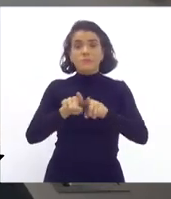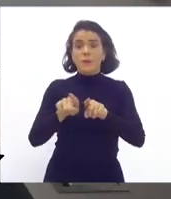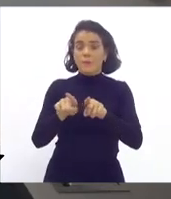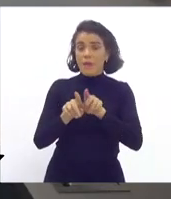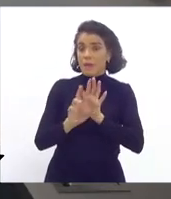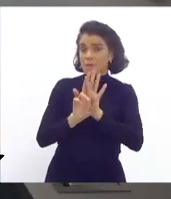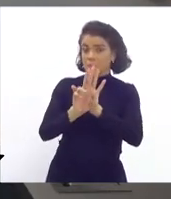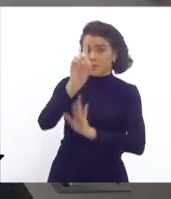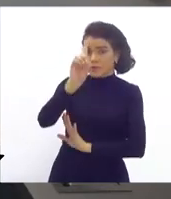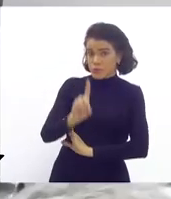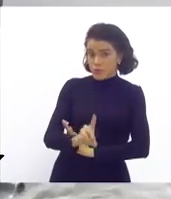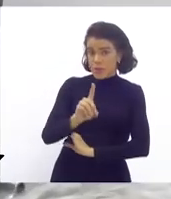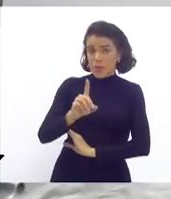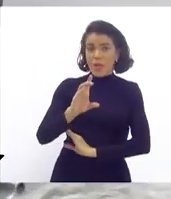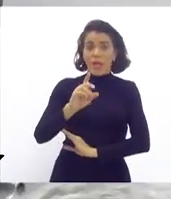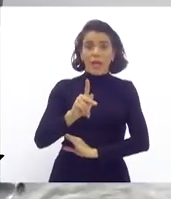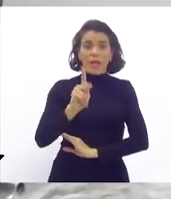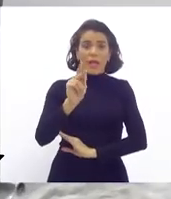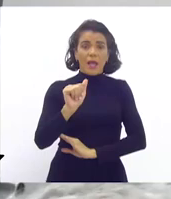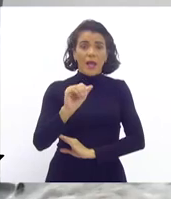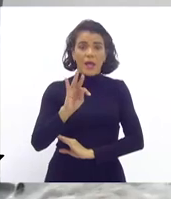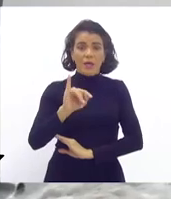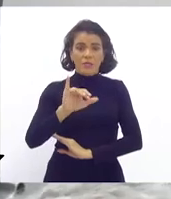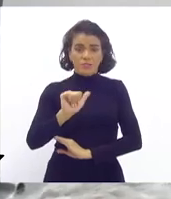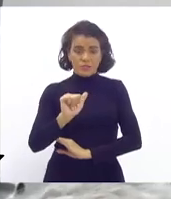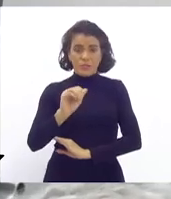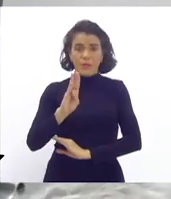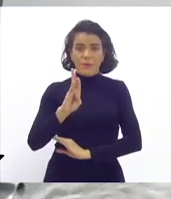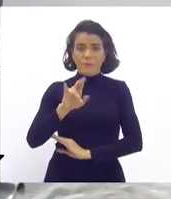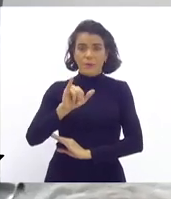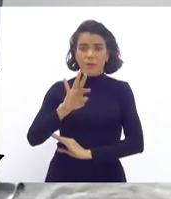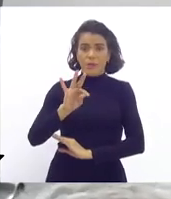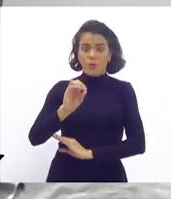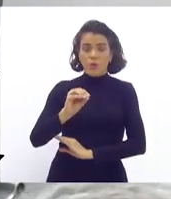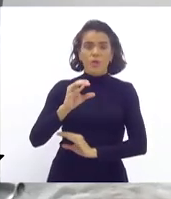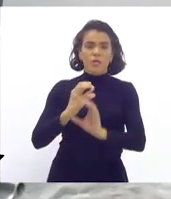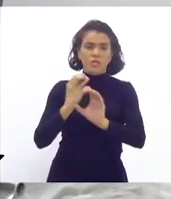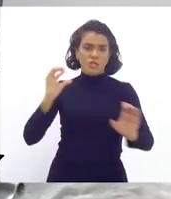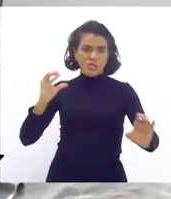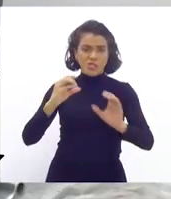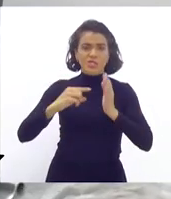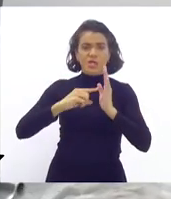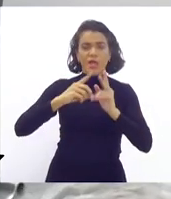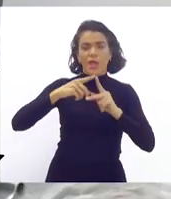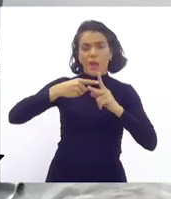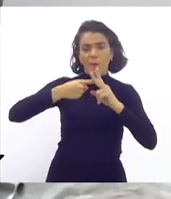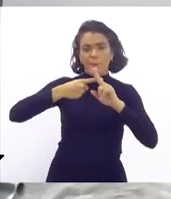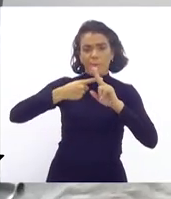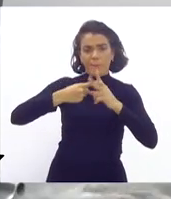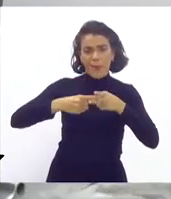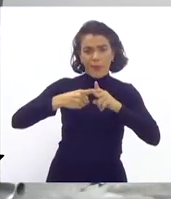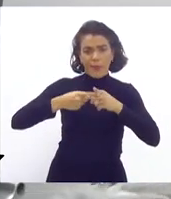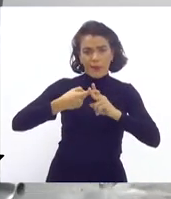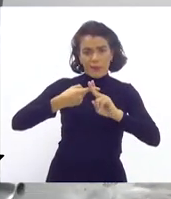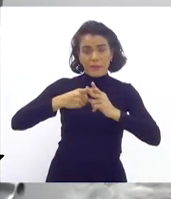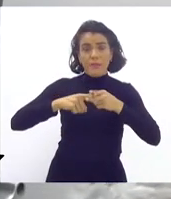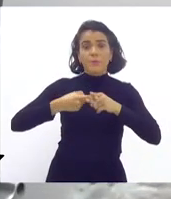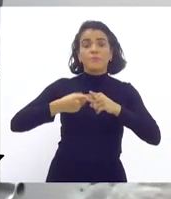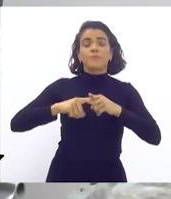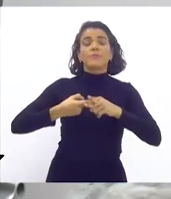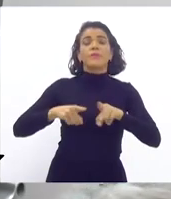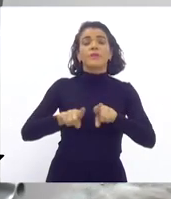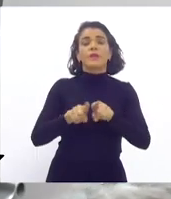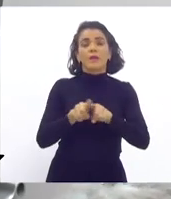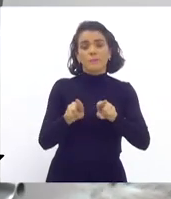diretora Presidente Carla Brito brasileiro Engenheiro mecânica com escritório na Avenida Talma em respeitosamente pelos advogados